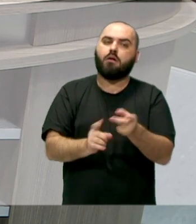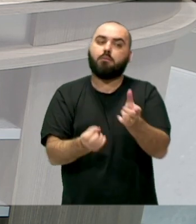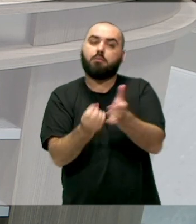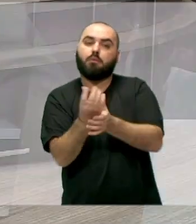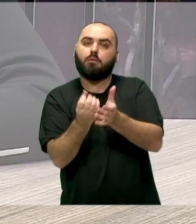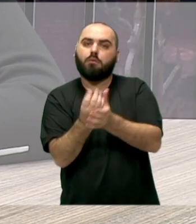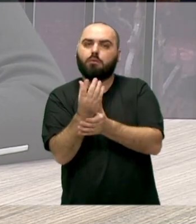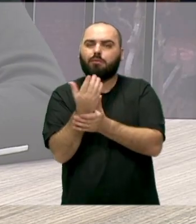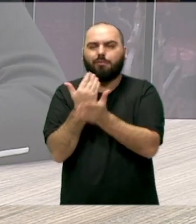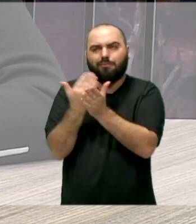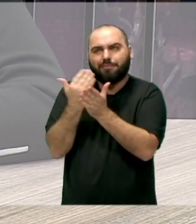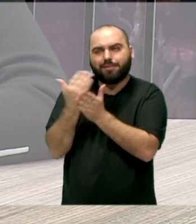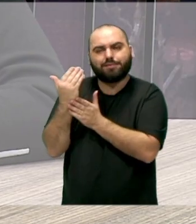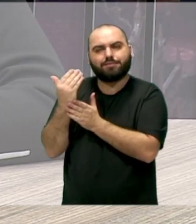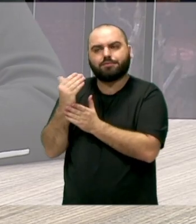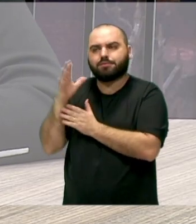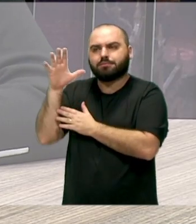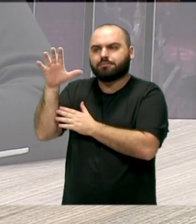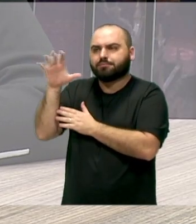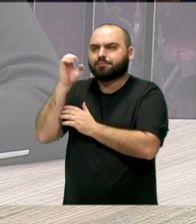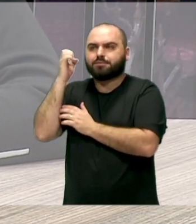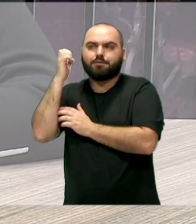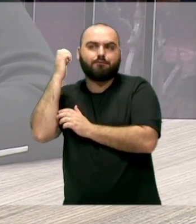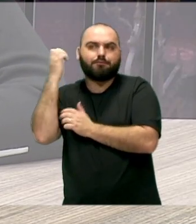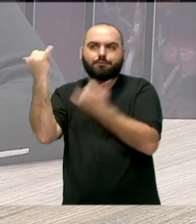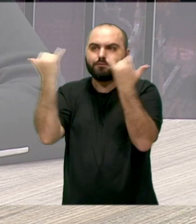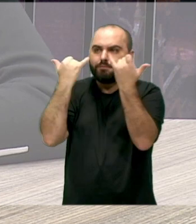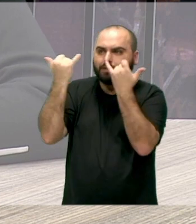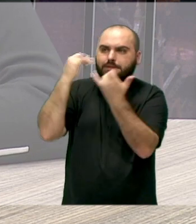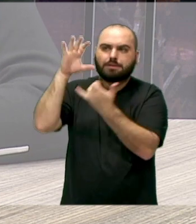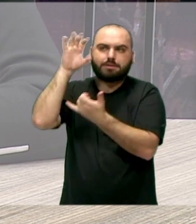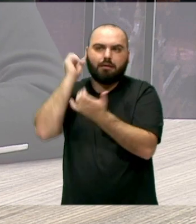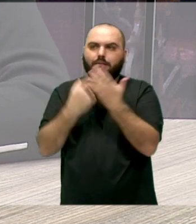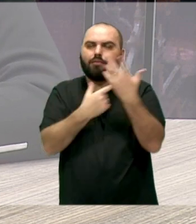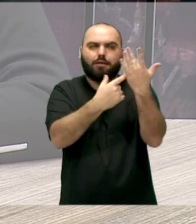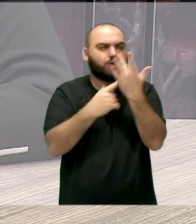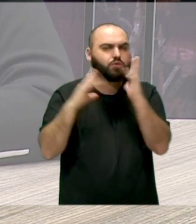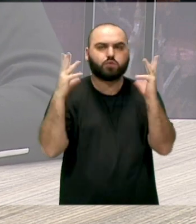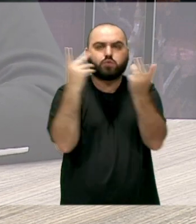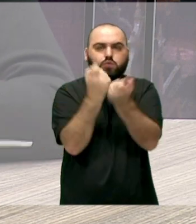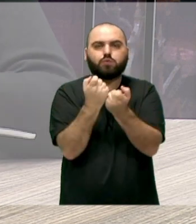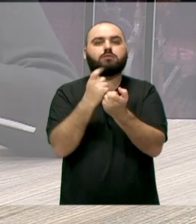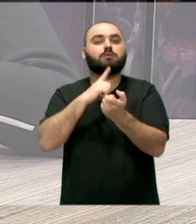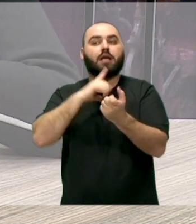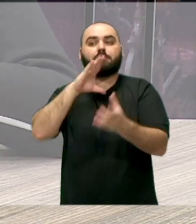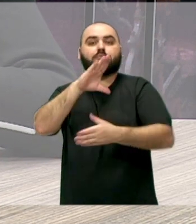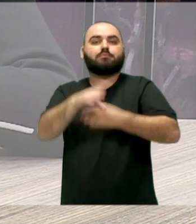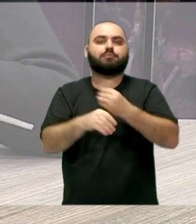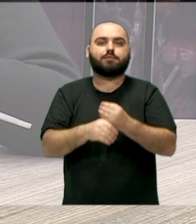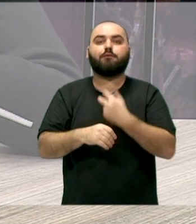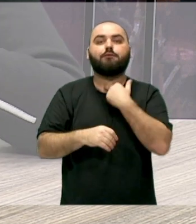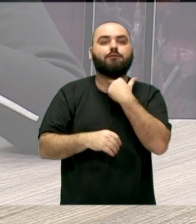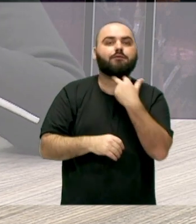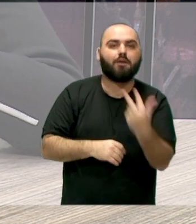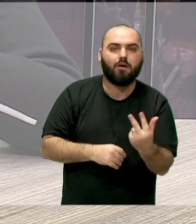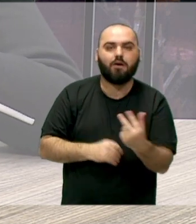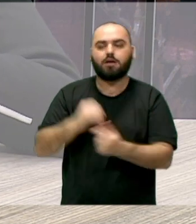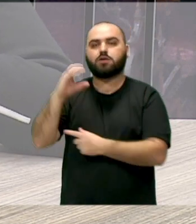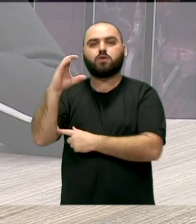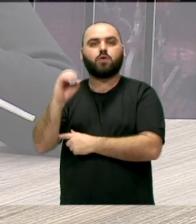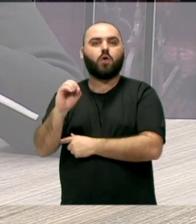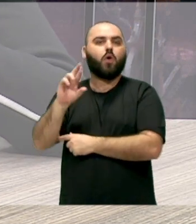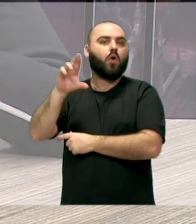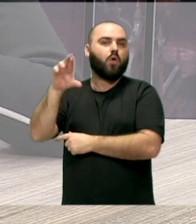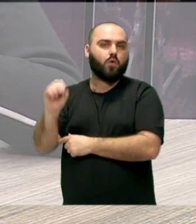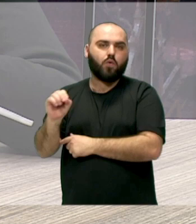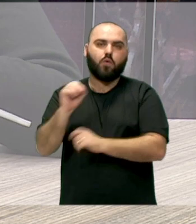produção, desde captação de áudio e tecnologia, a gente tem de voz, de coro, de instrumentos